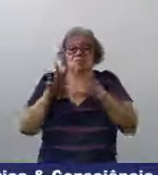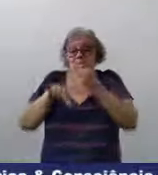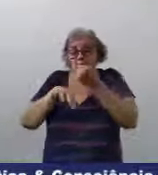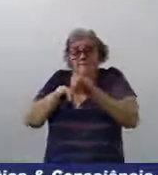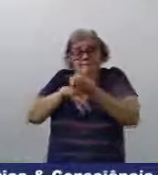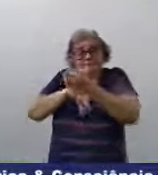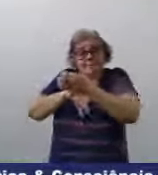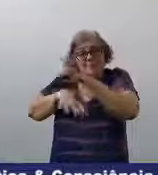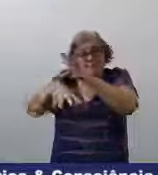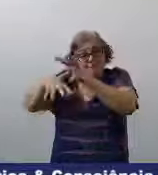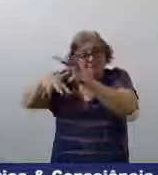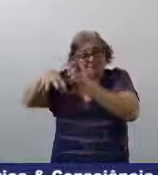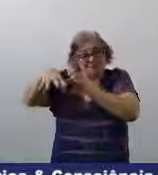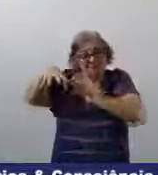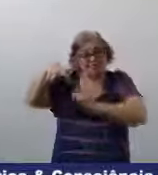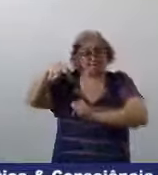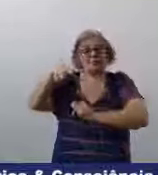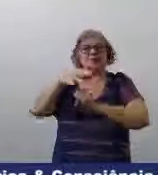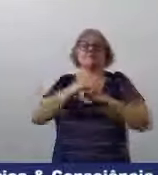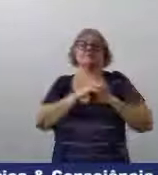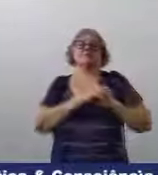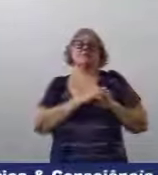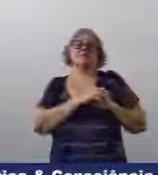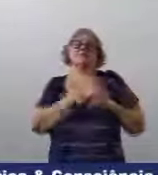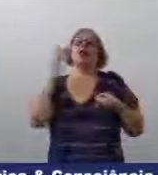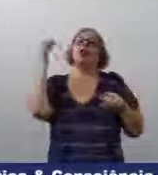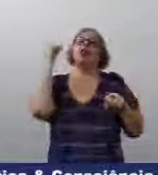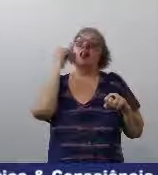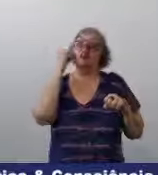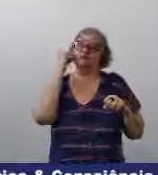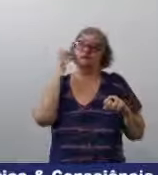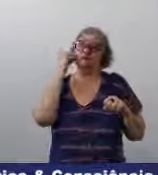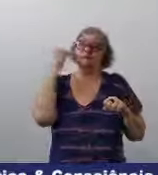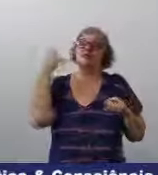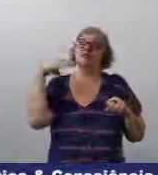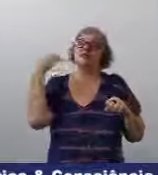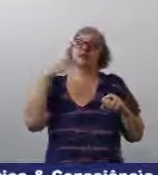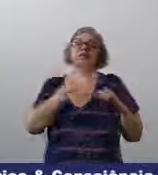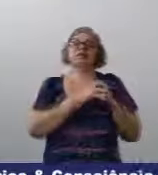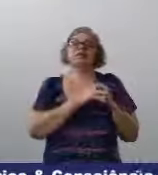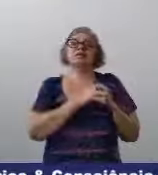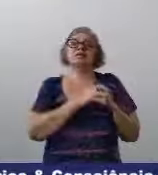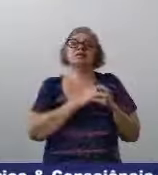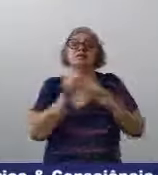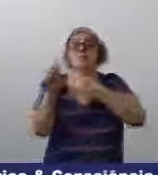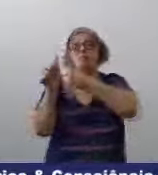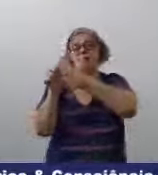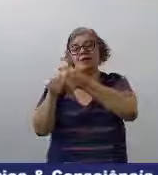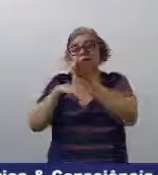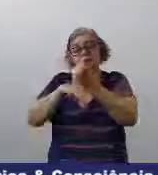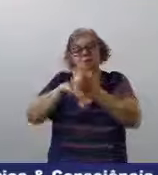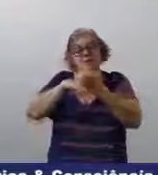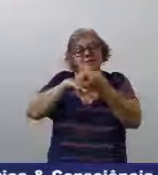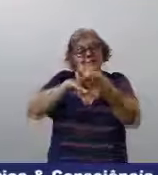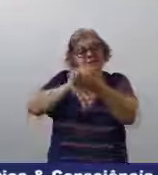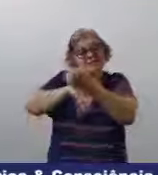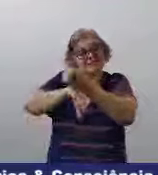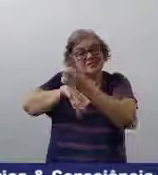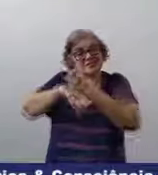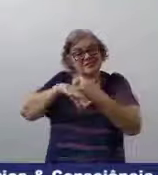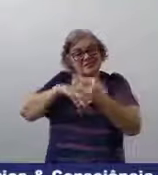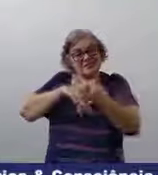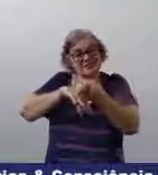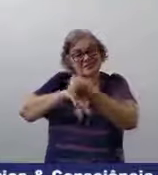uma ameaça, ela se encolhe, ela decresce. Bruce Lipton fez uma experiência muito importante. Ele colocou perto